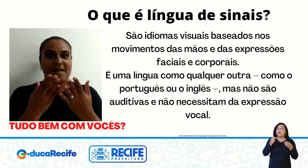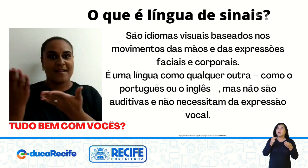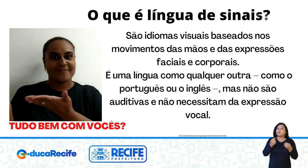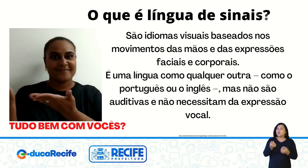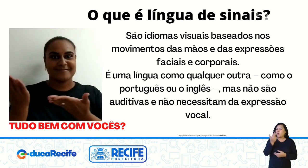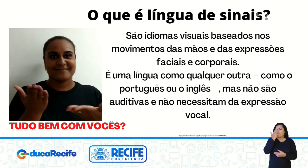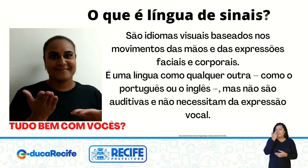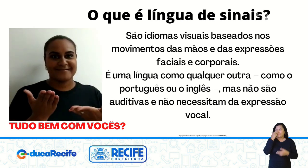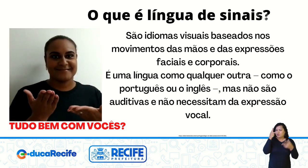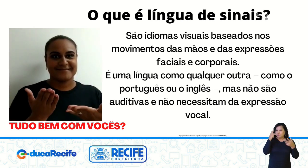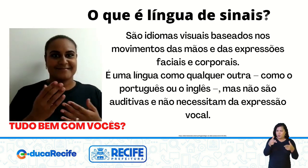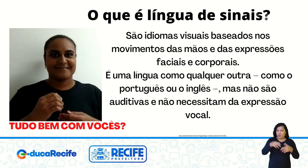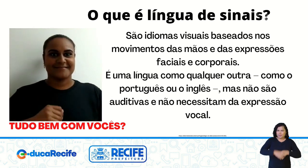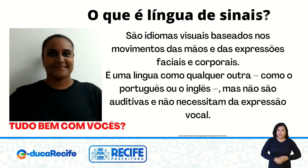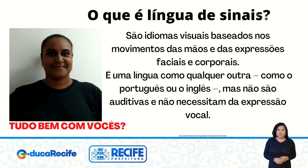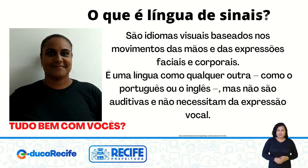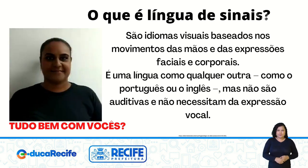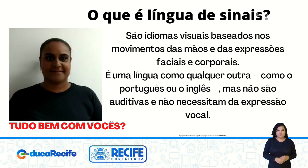mesma situação.